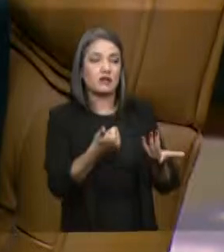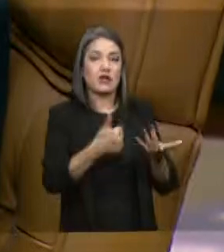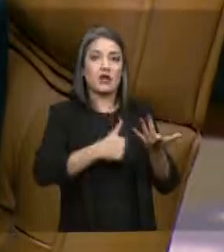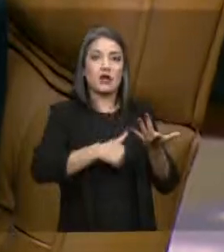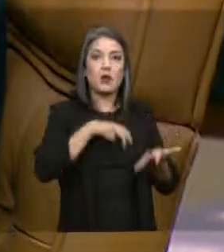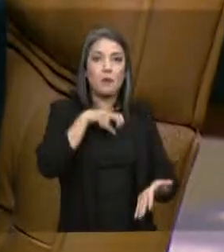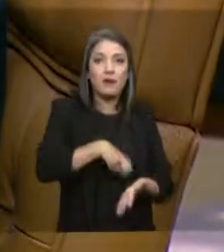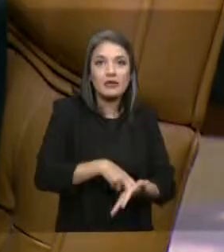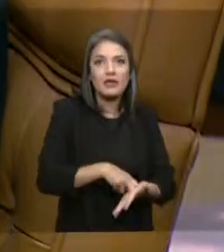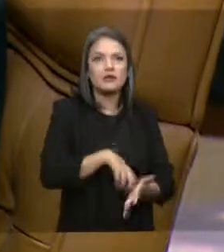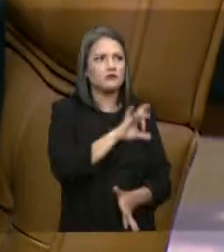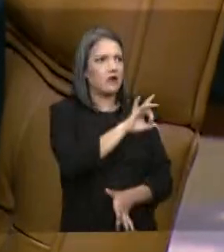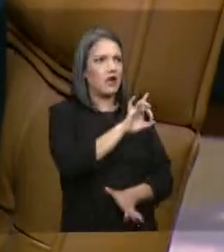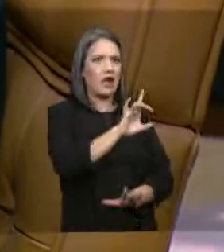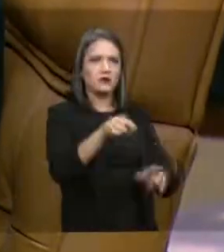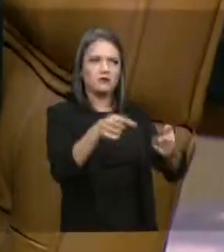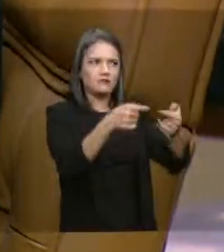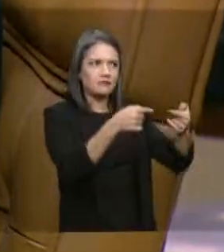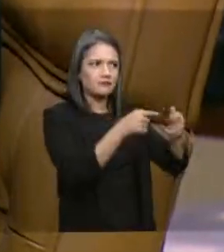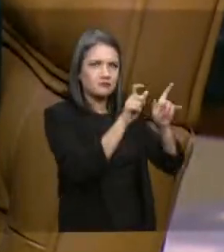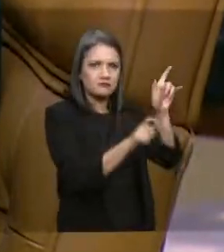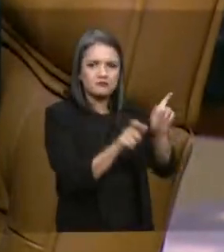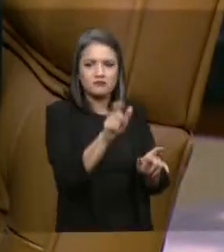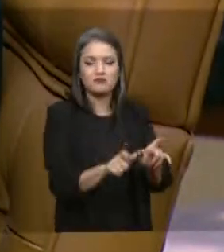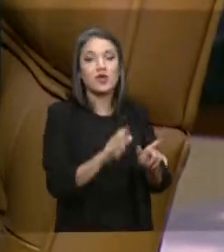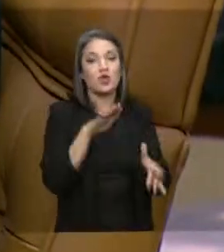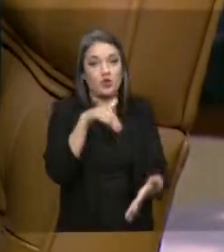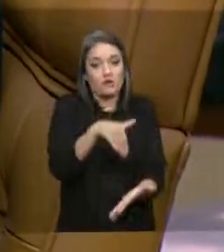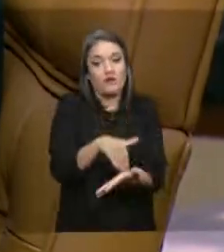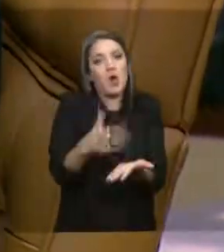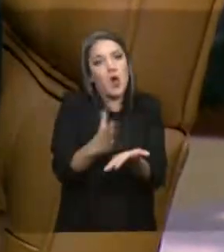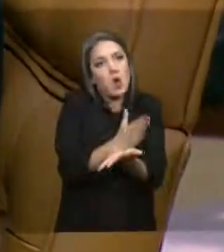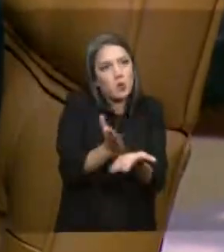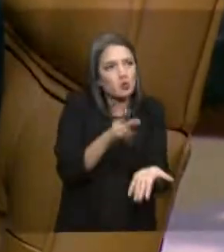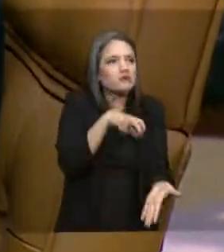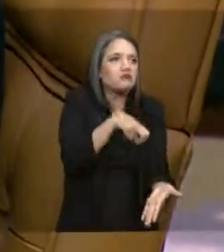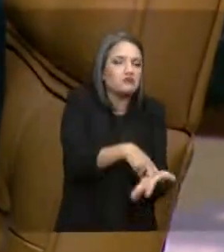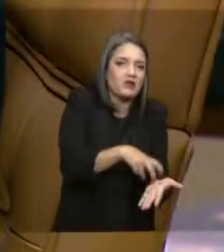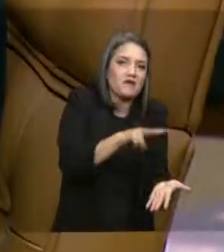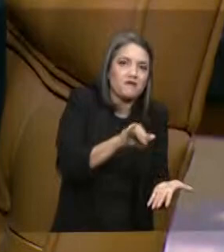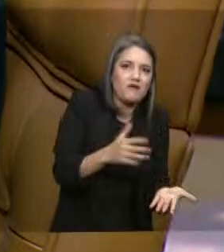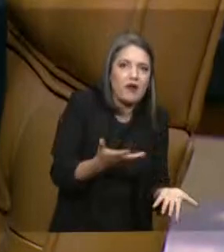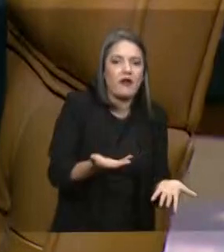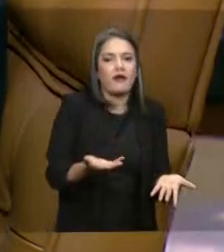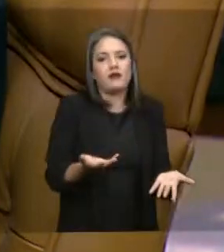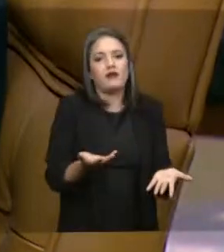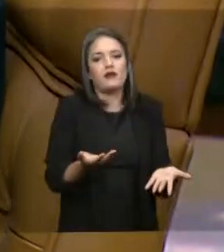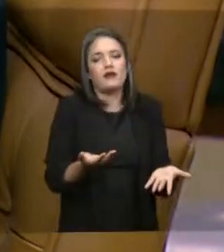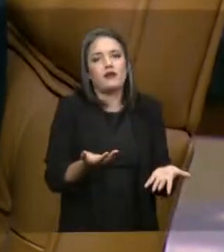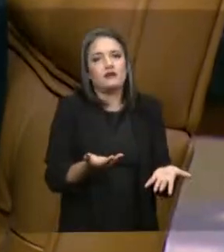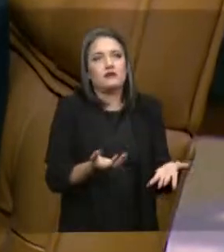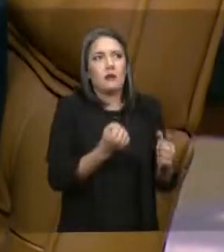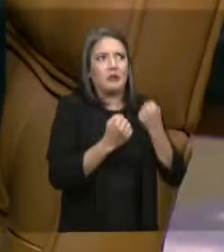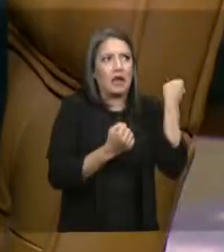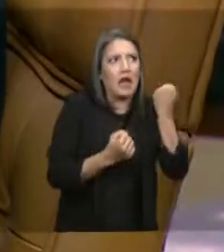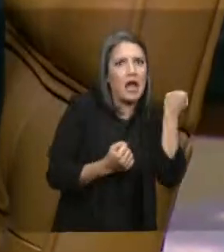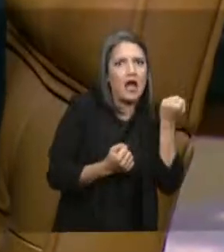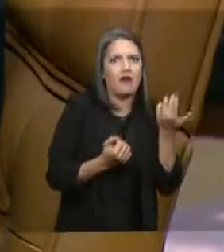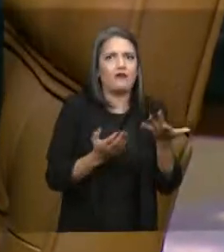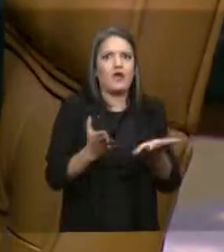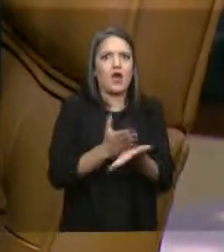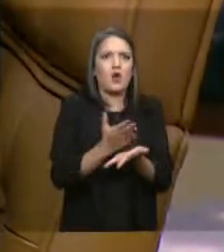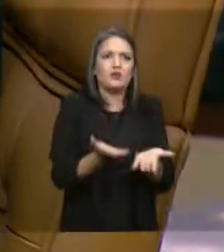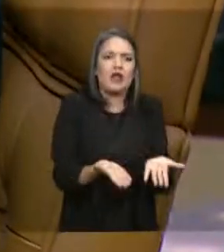final eventualmente serão condenados outros de uma forma menos intensa